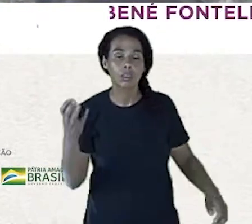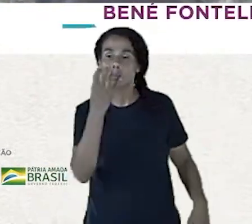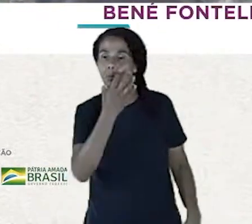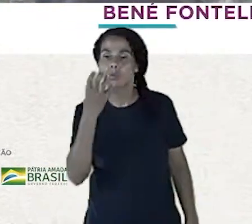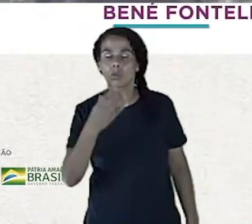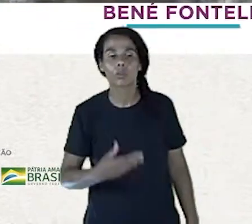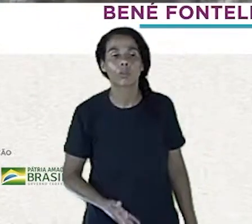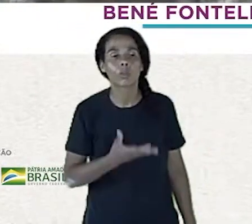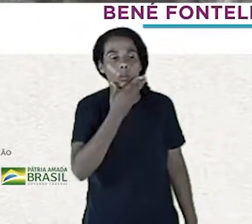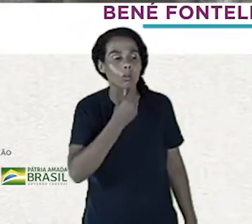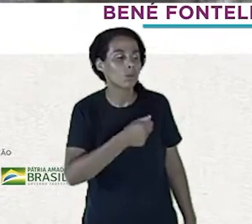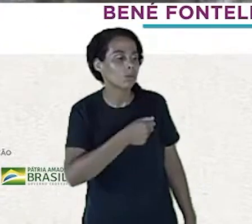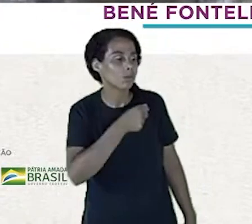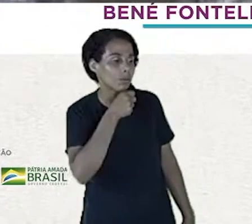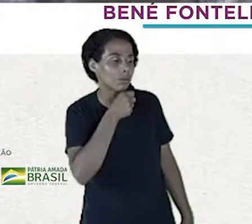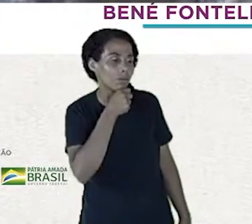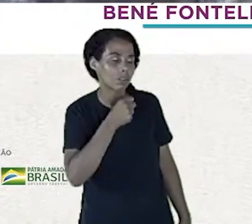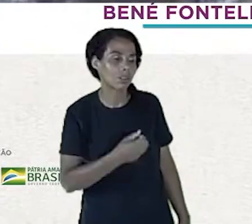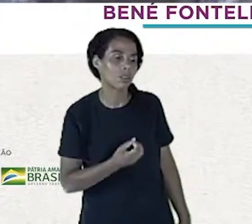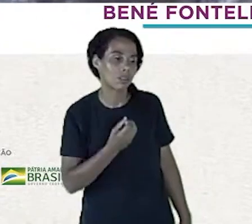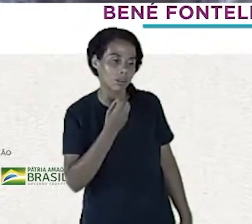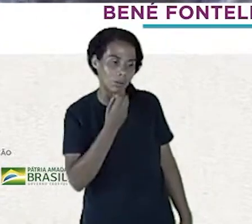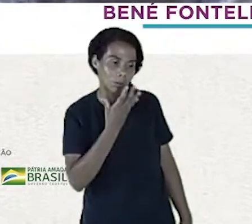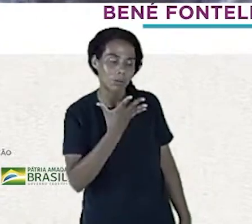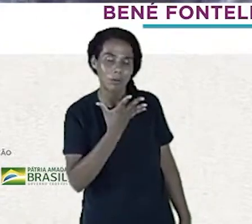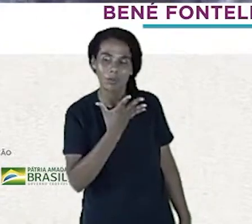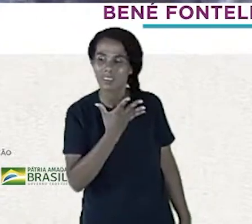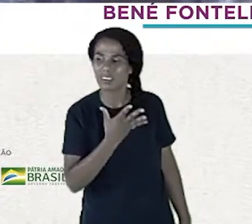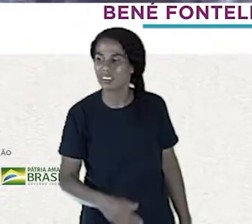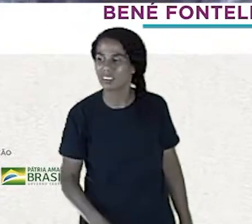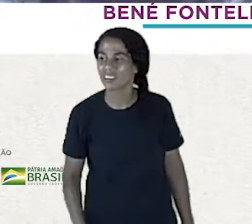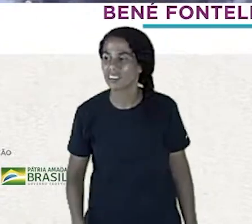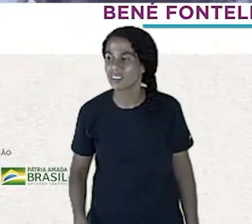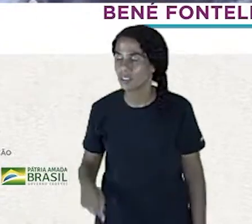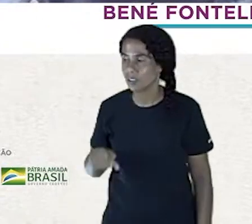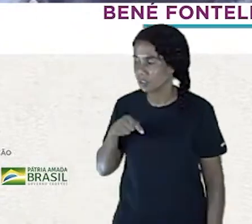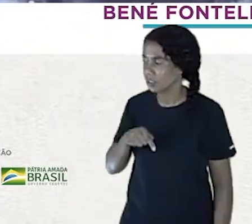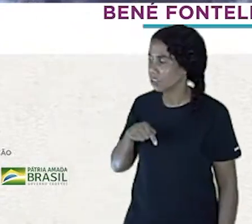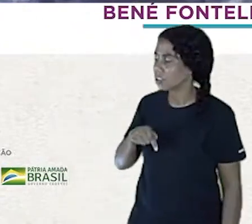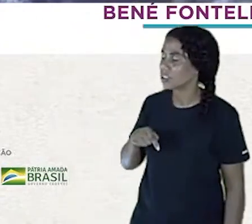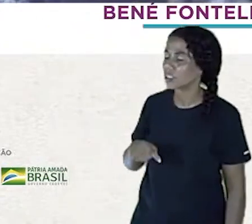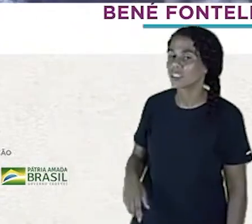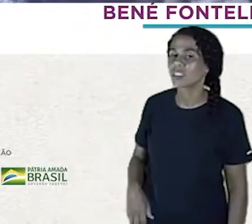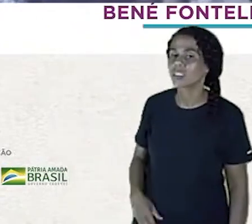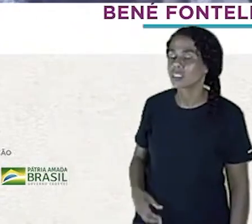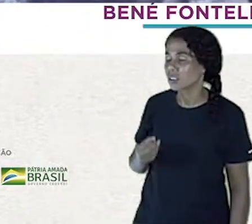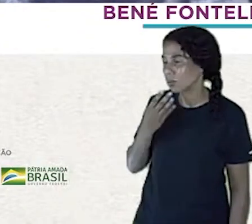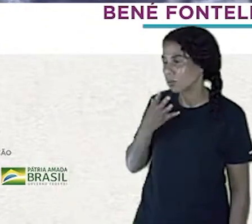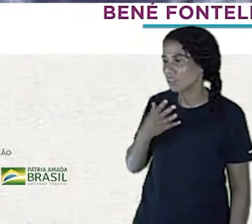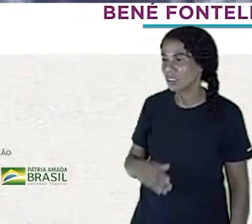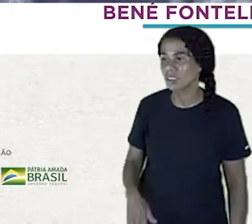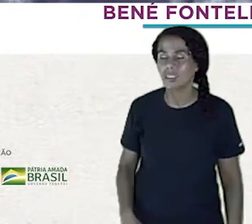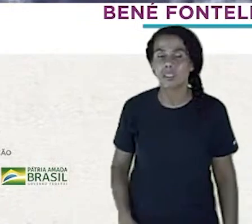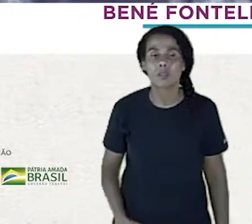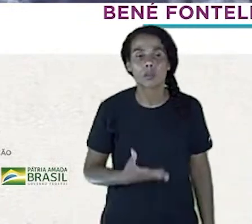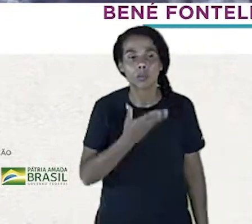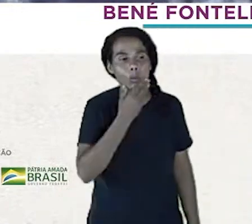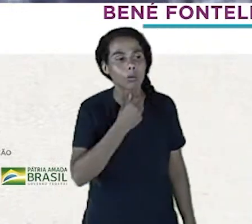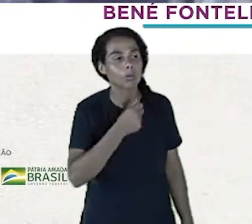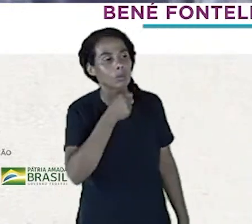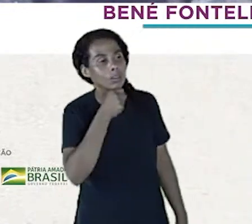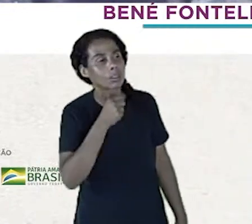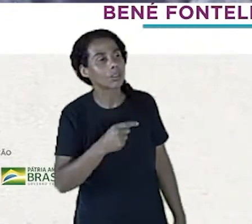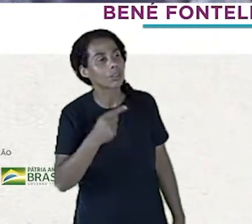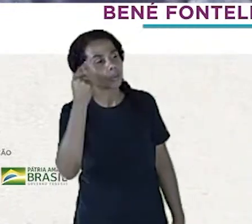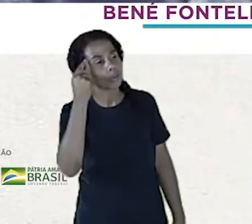Homem velho é o rei dos animais. Demais. Já tem coragem de saber que é imortal. Já tem coragem de